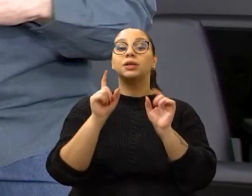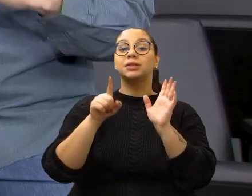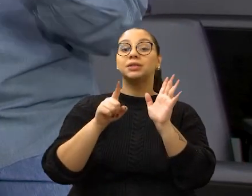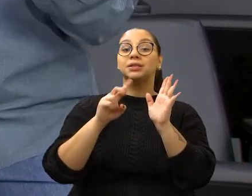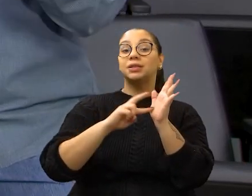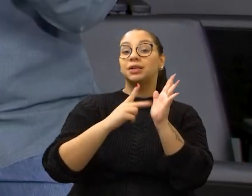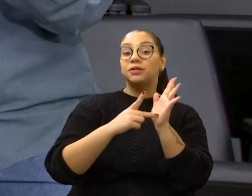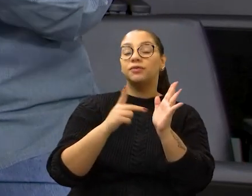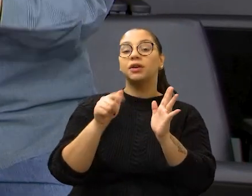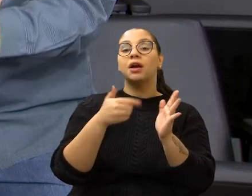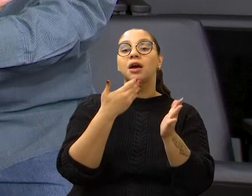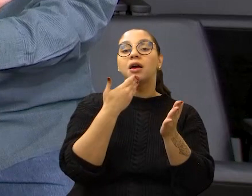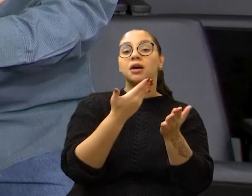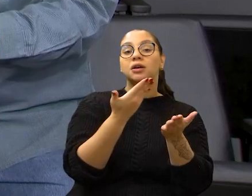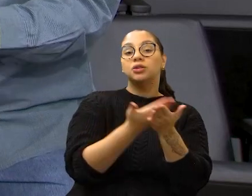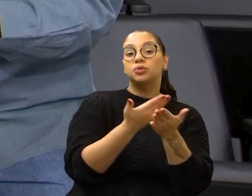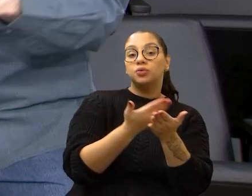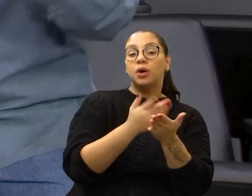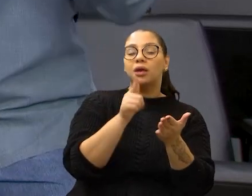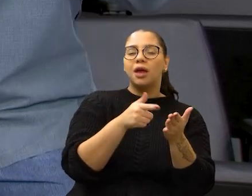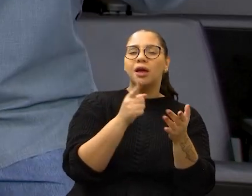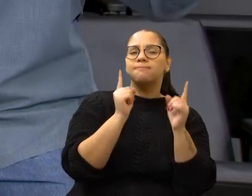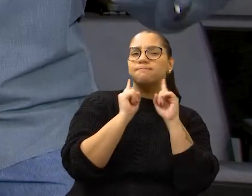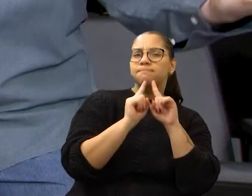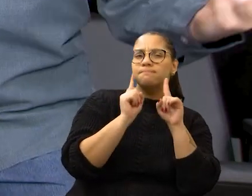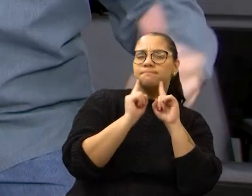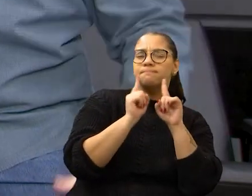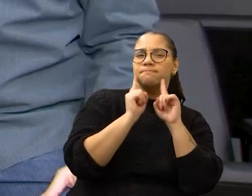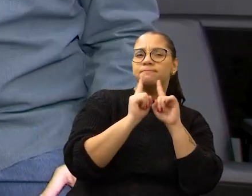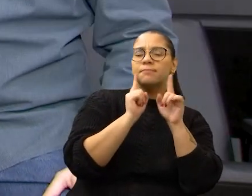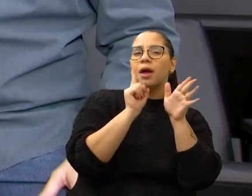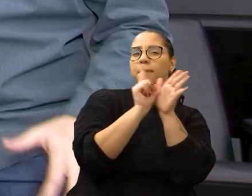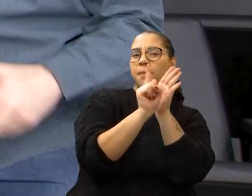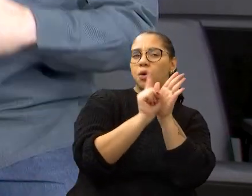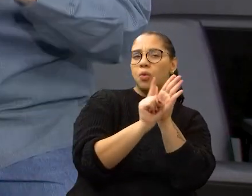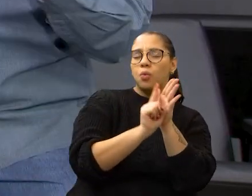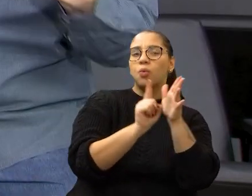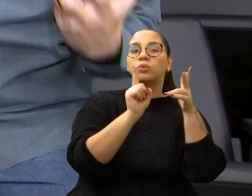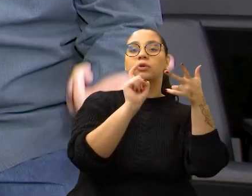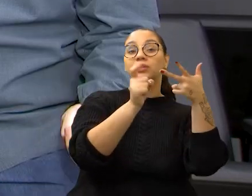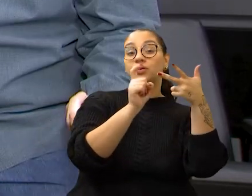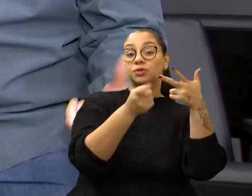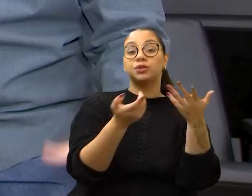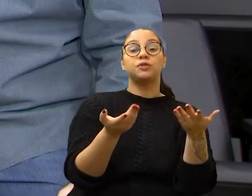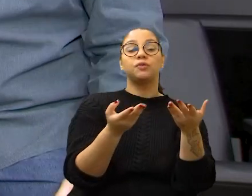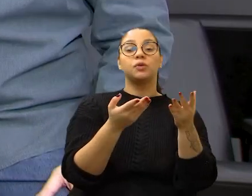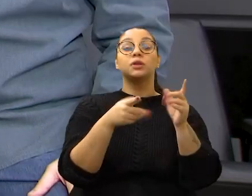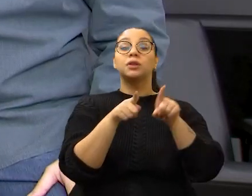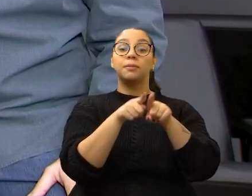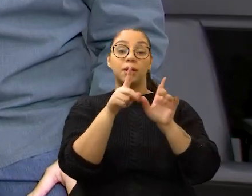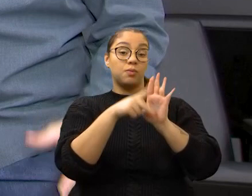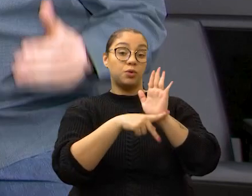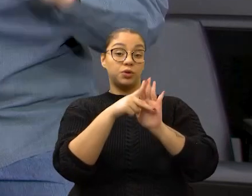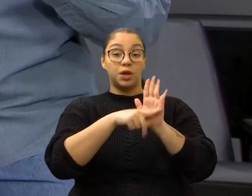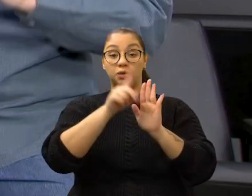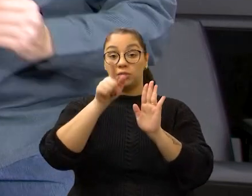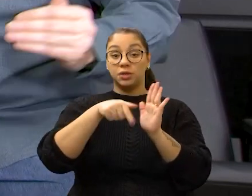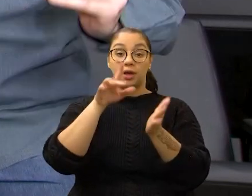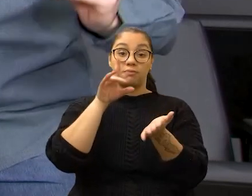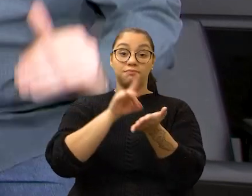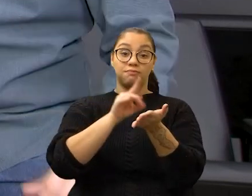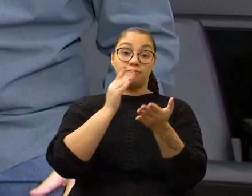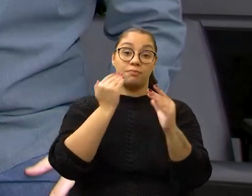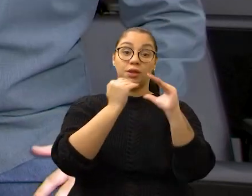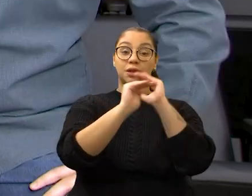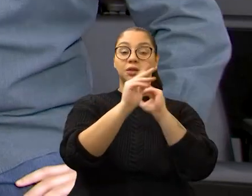também, sobre este questionamento que os parlamentares têm para fazer ao Executivo, sobre os projetos que são protocolados. A gente vai falar